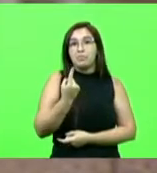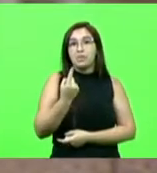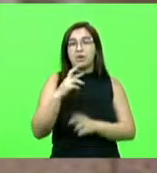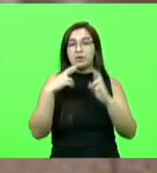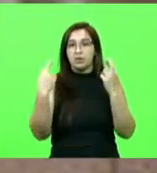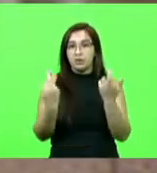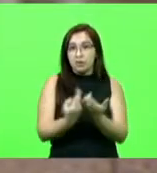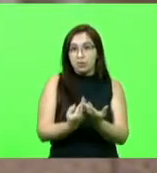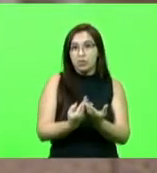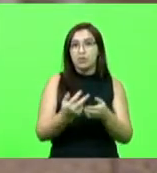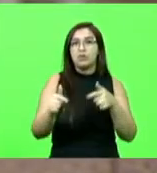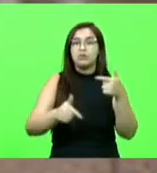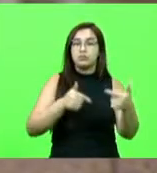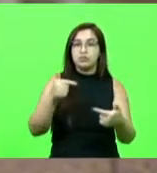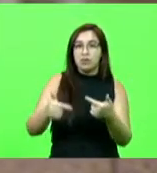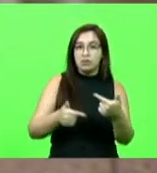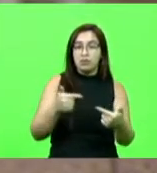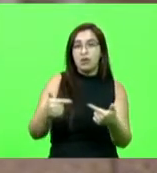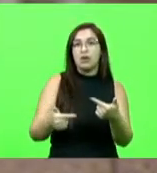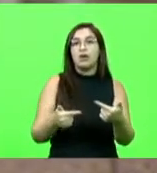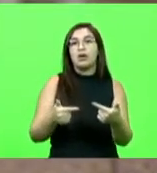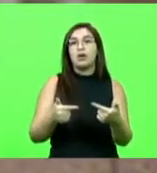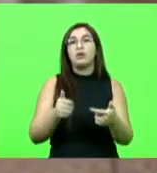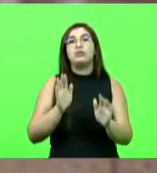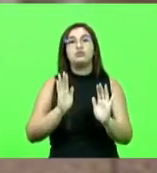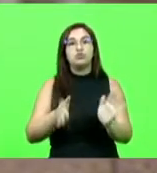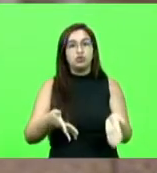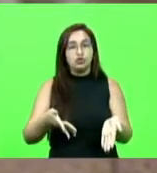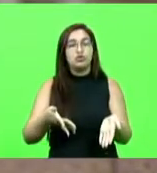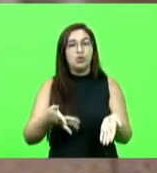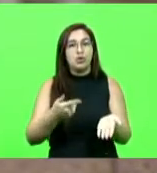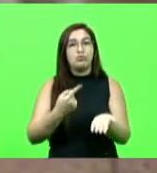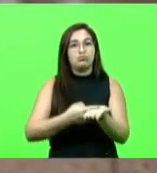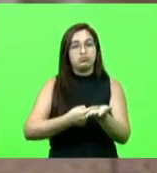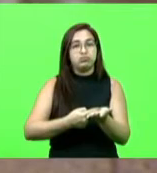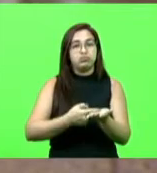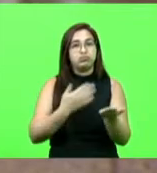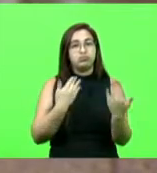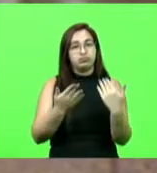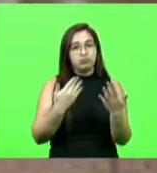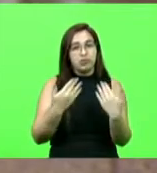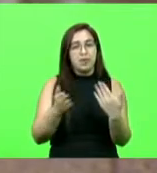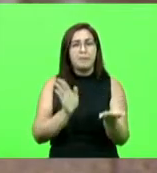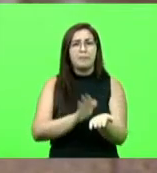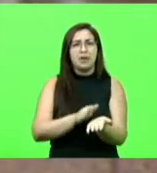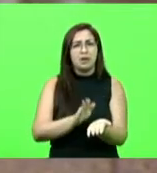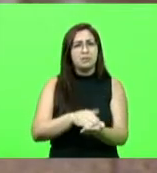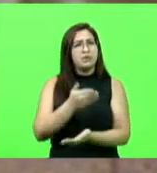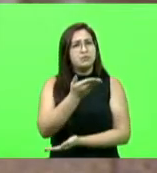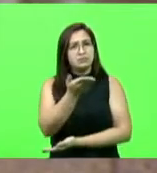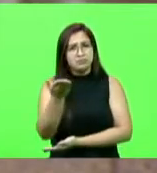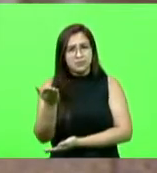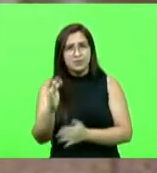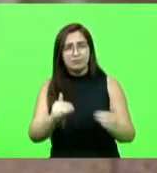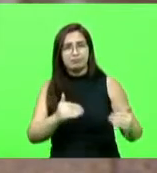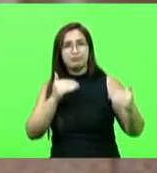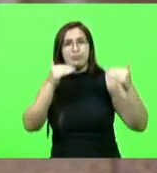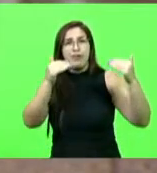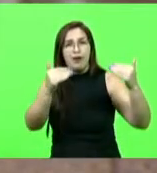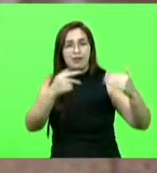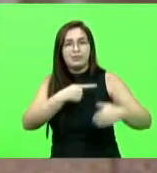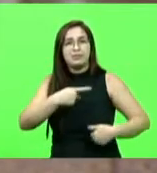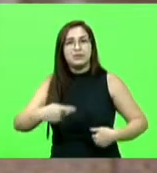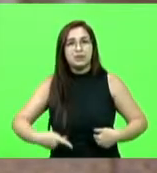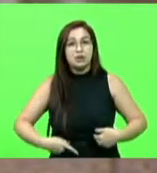Comissão de Trabalho, o assunto também foi pautado. E parabenizar a Vossa Excelência, presidente, por já trazer